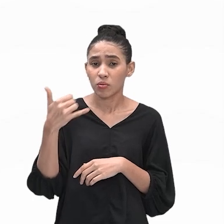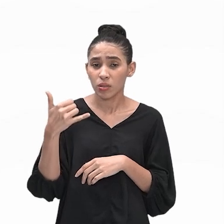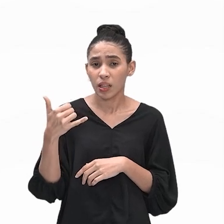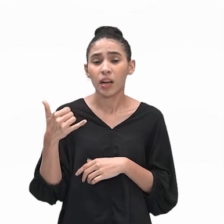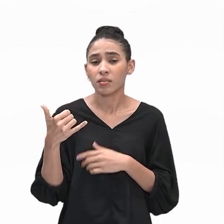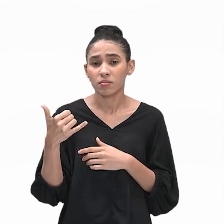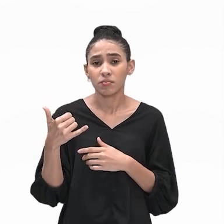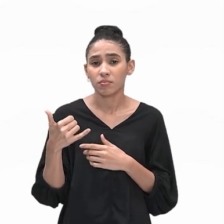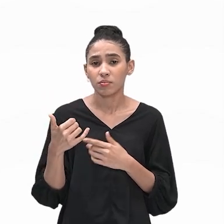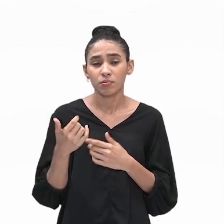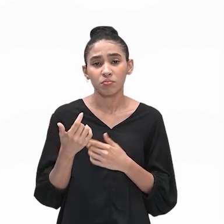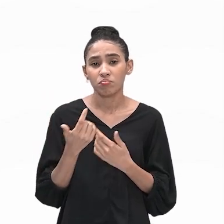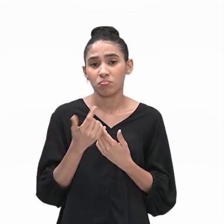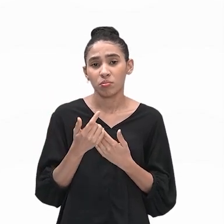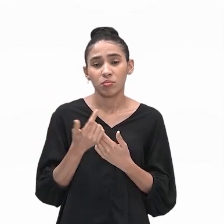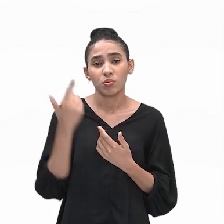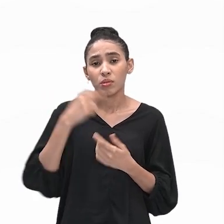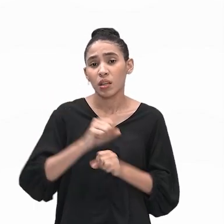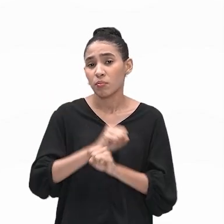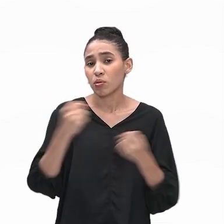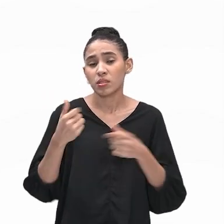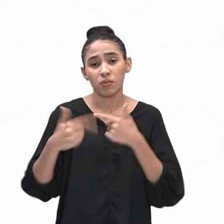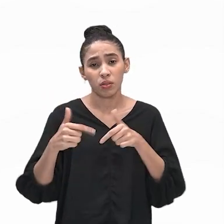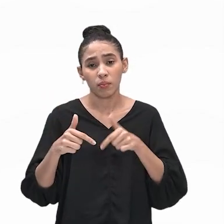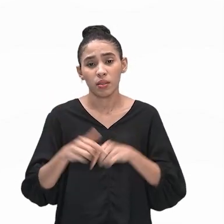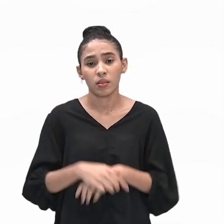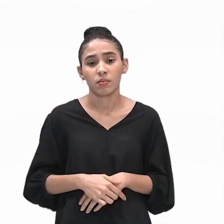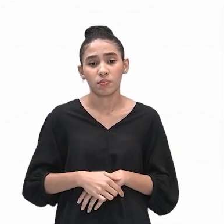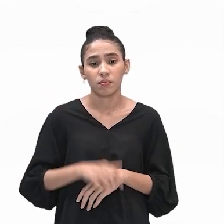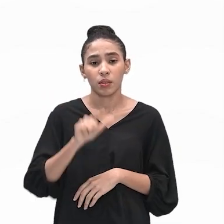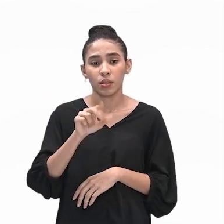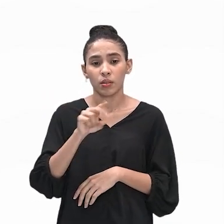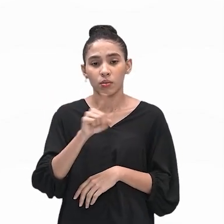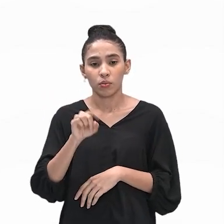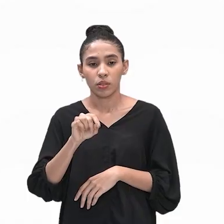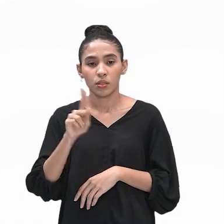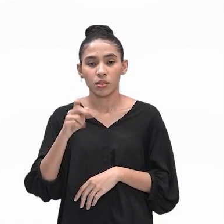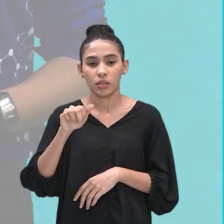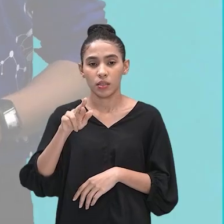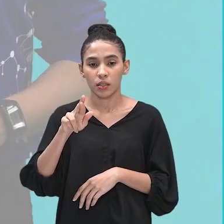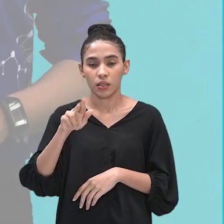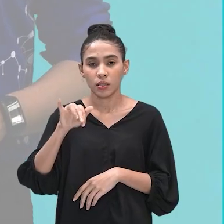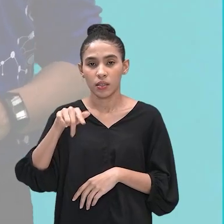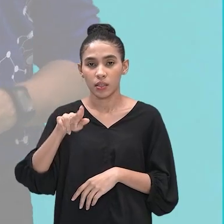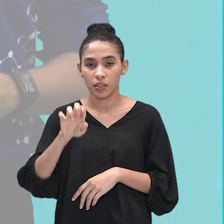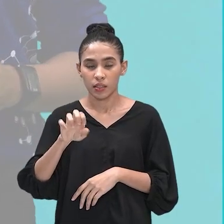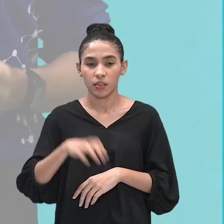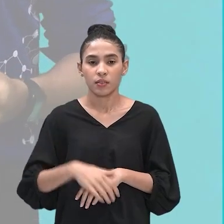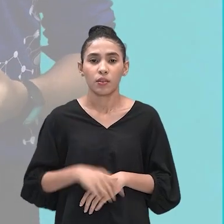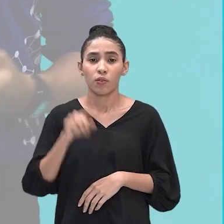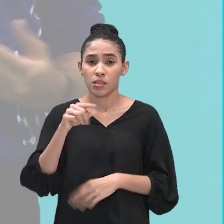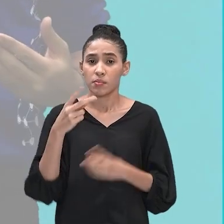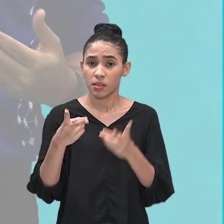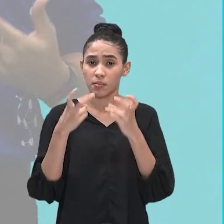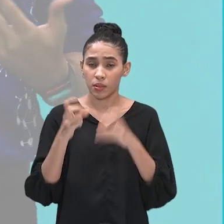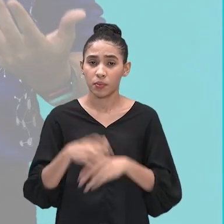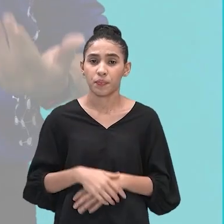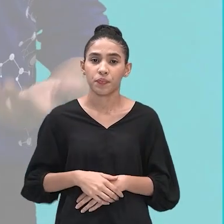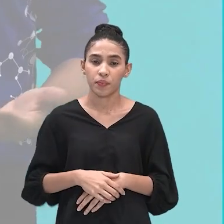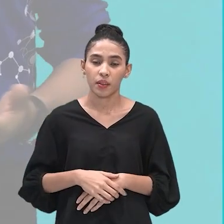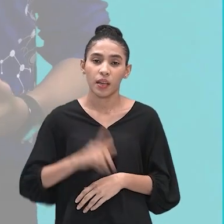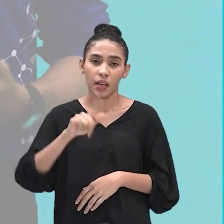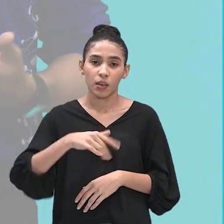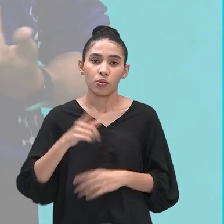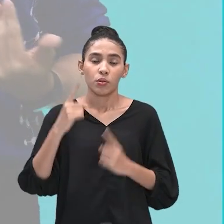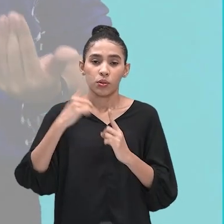atividades profissionais. Sem mais, Luiz Henrique Lourenço. Então, nós vimos aí, né, uma forma de